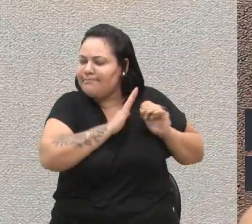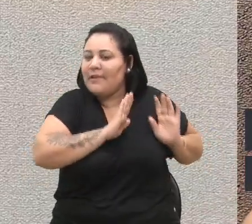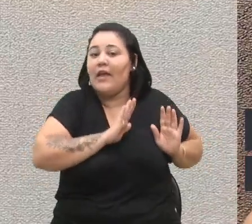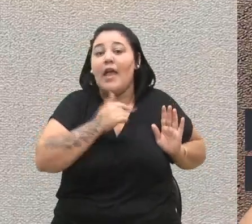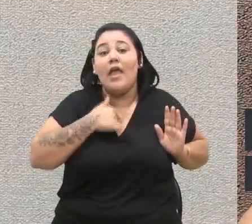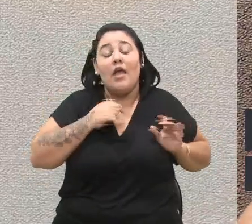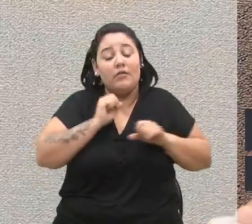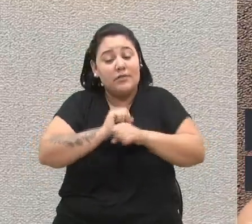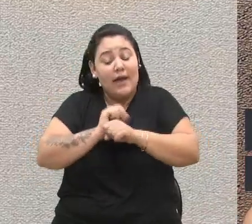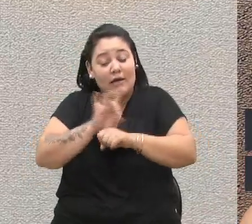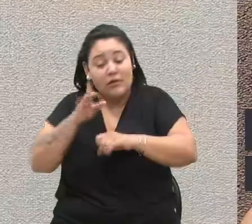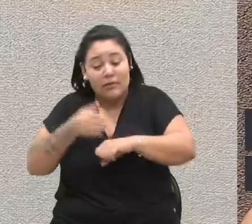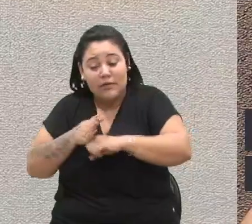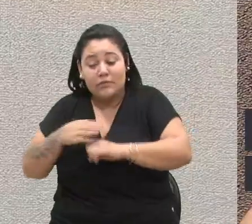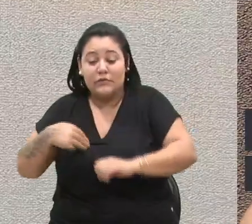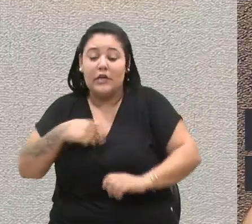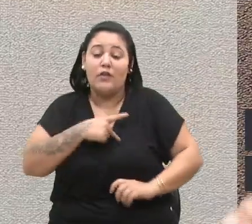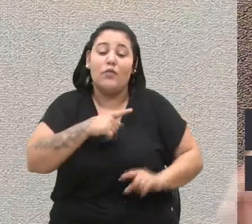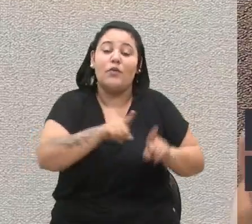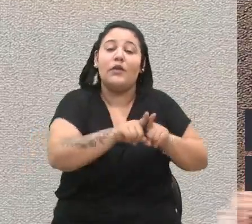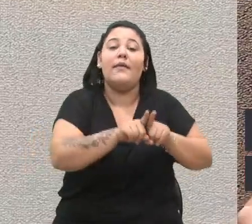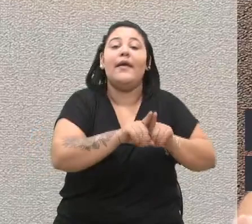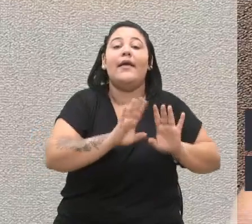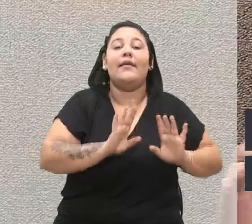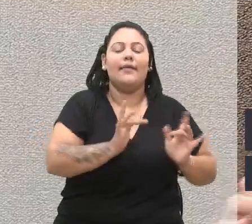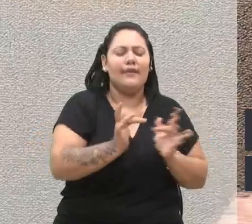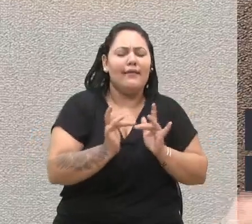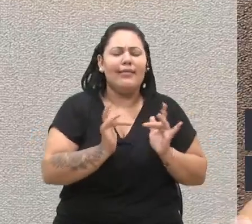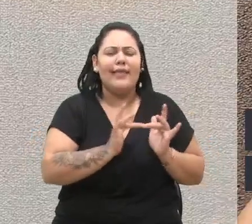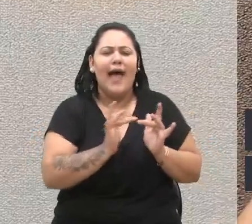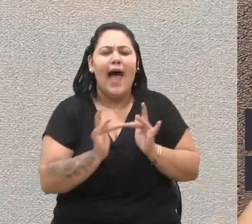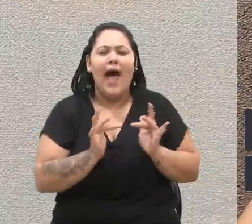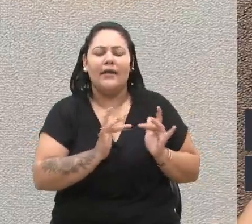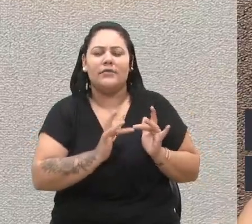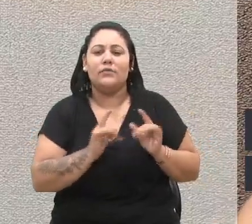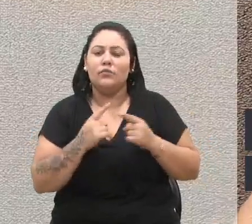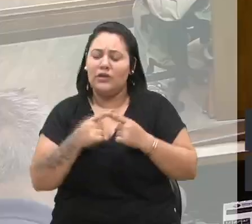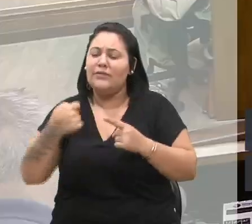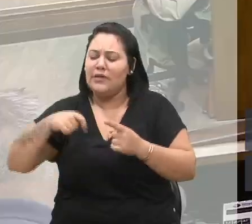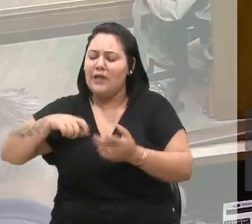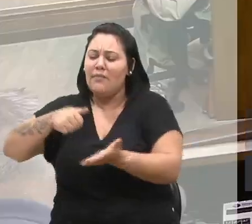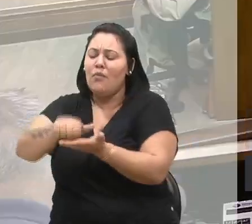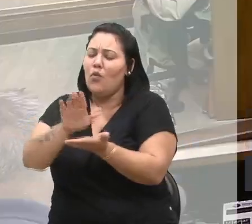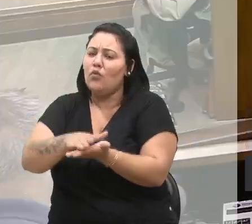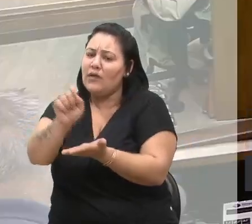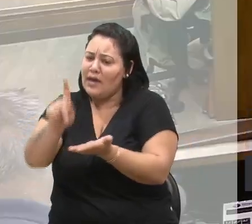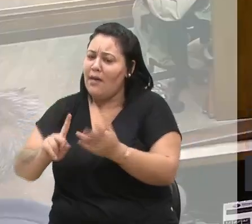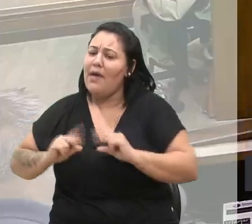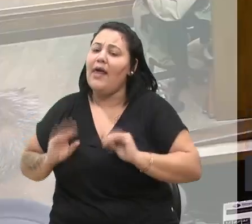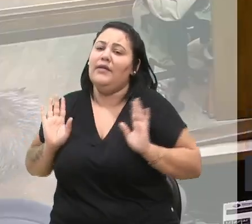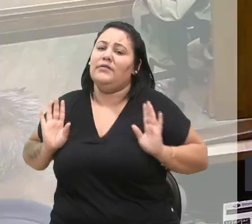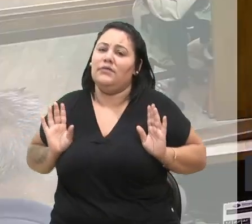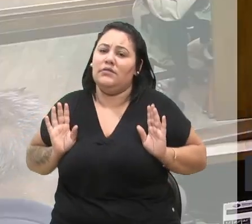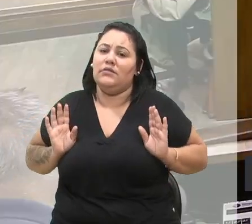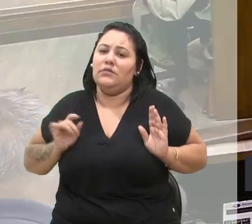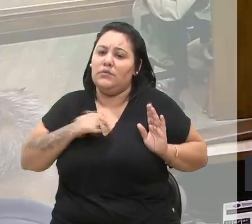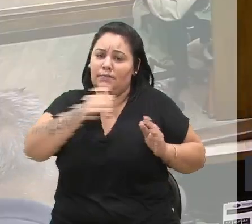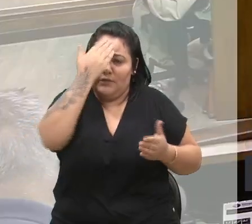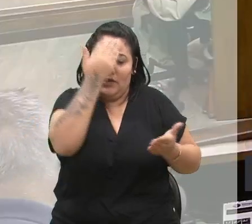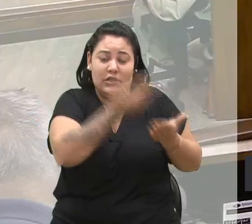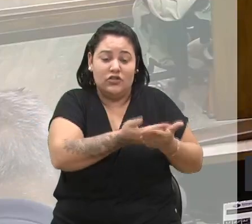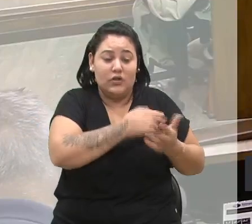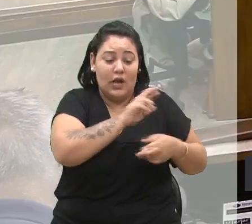e investigue isso muito bem, para que puna quem tem que ser punido. Eu acredito que, em relação